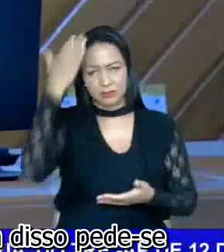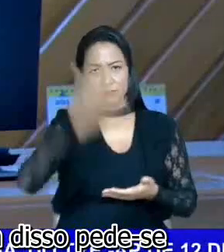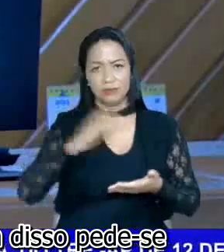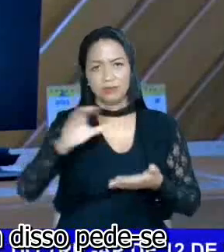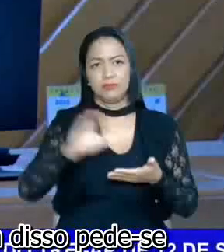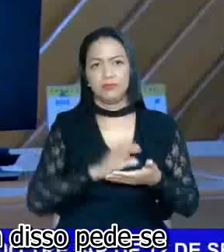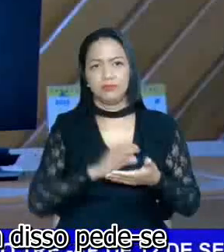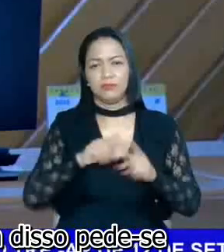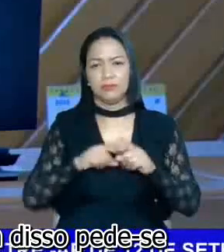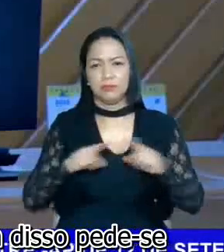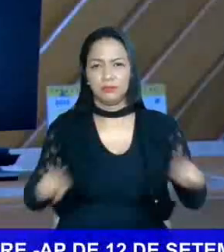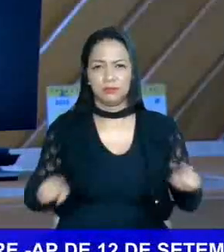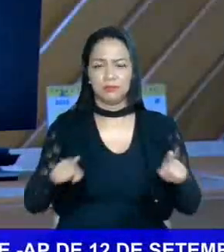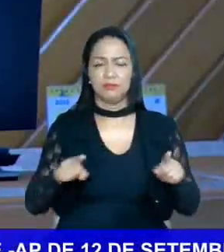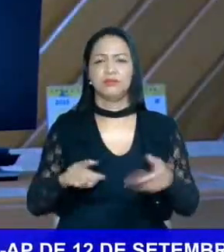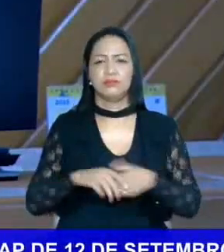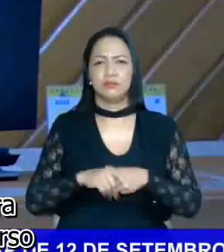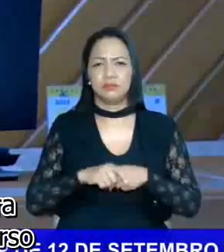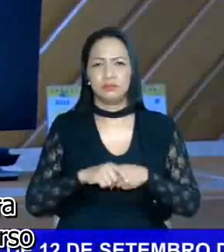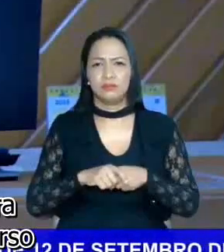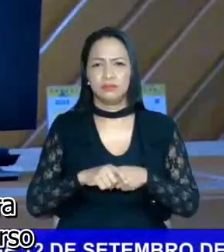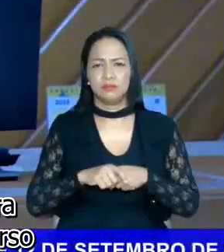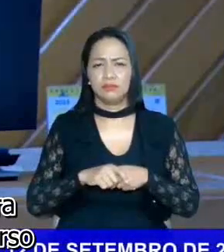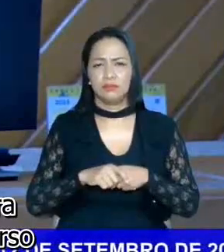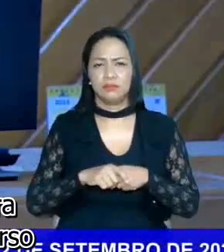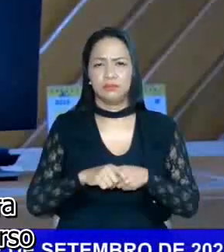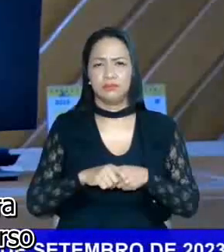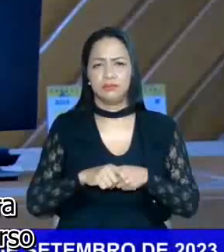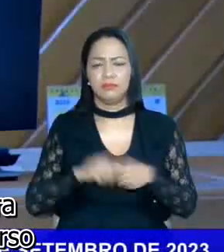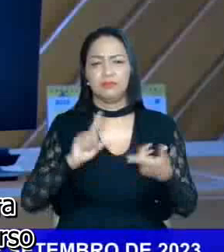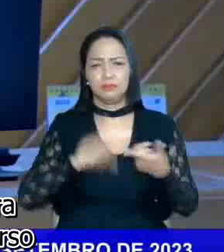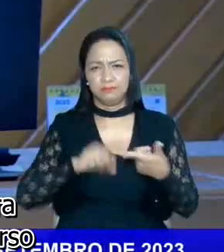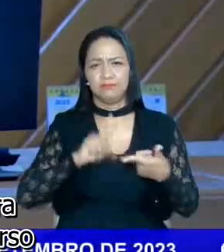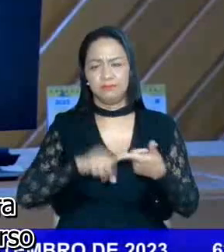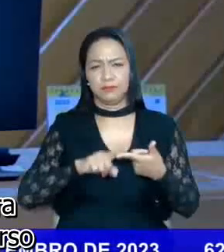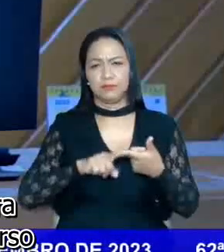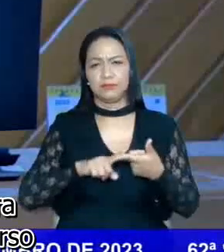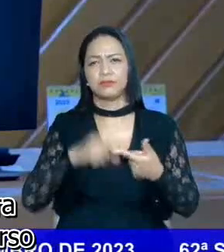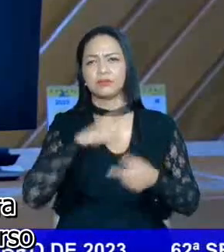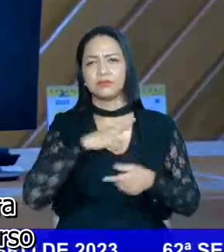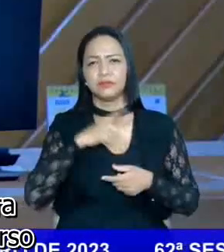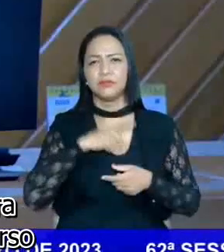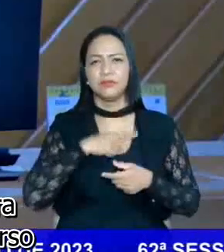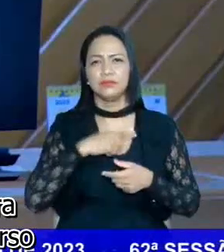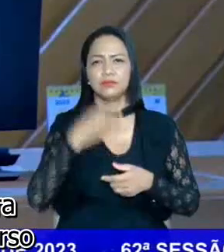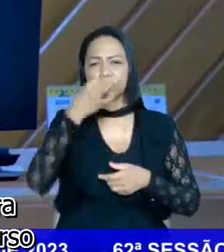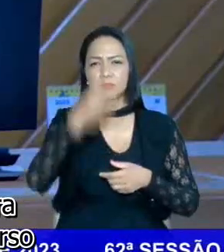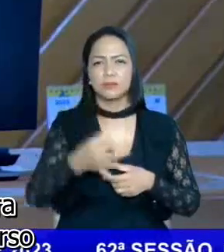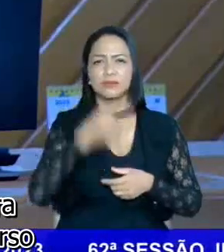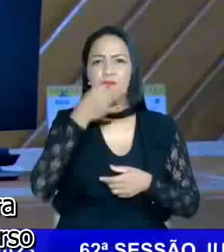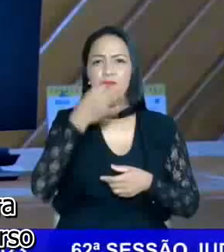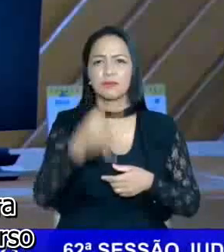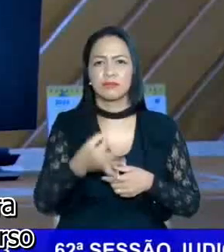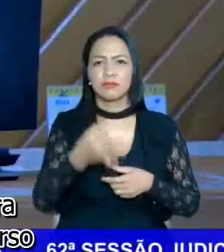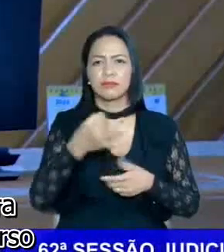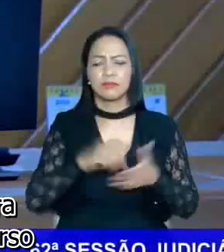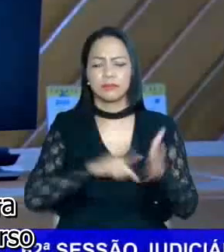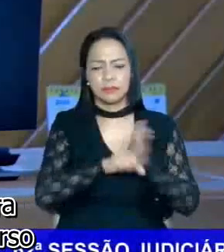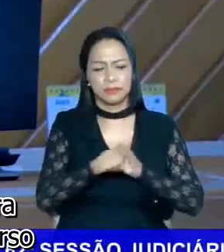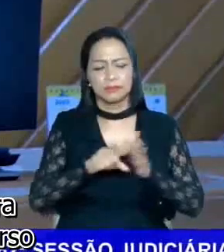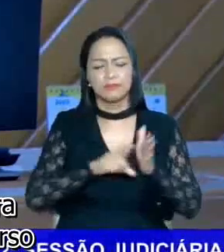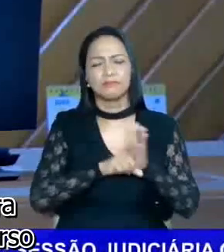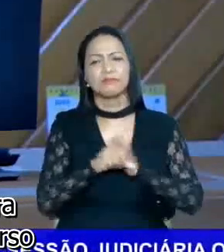contas. Mas, além disso, pede-se também que haja uma manifestação, até para fim de